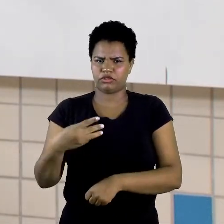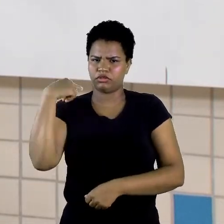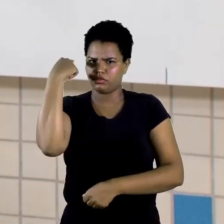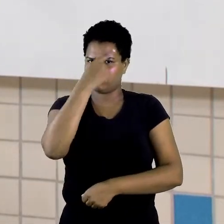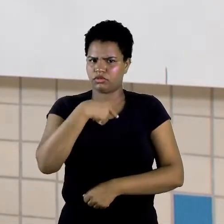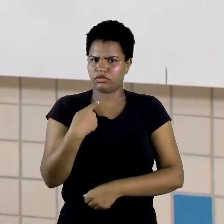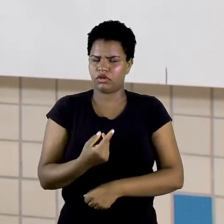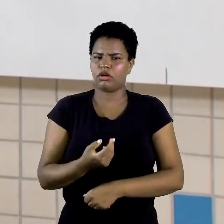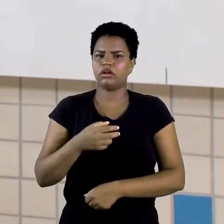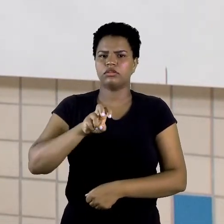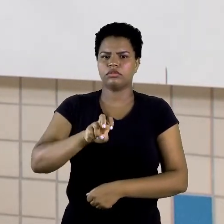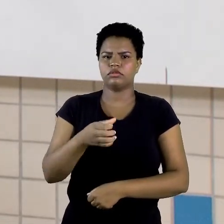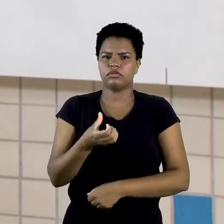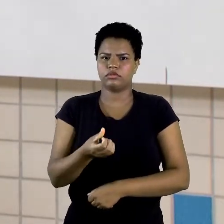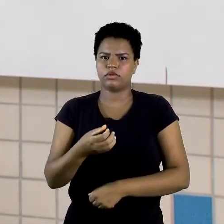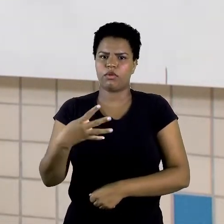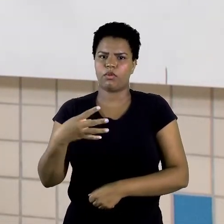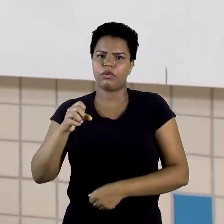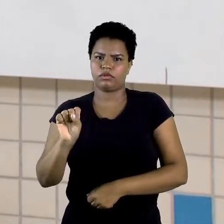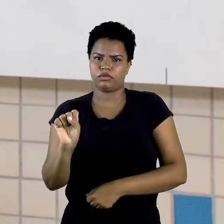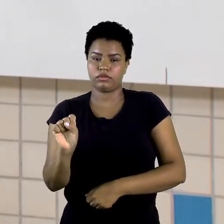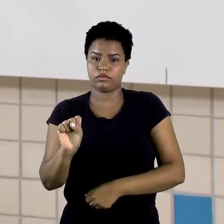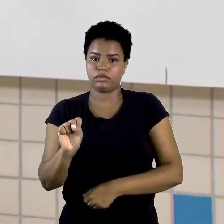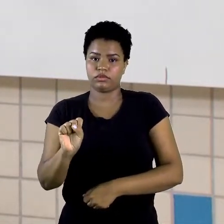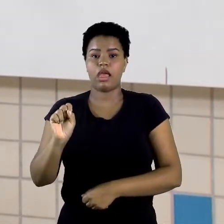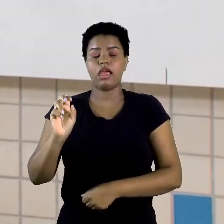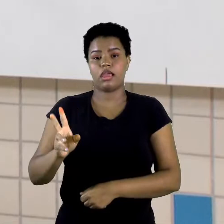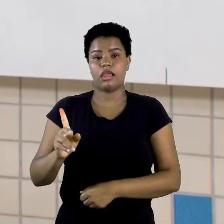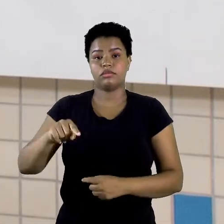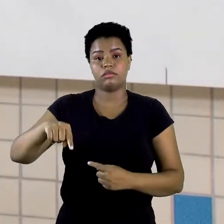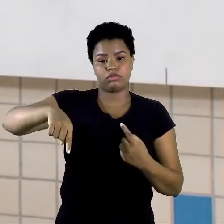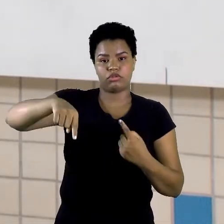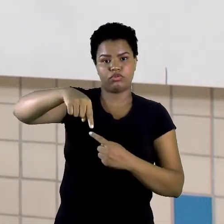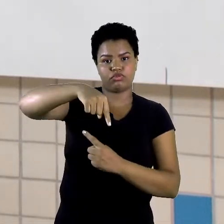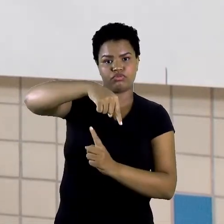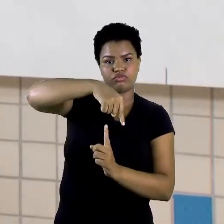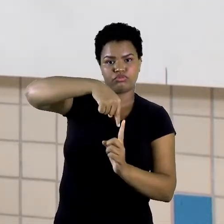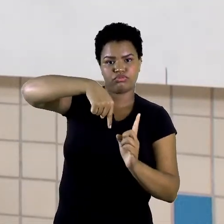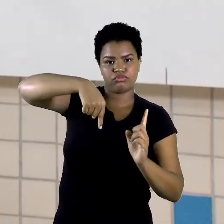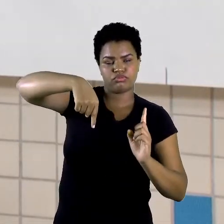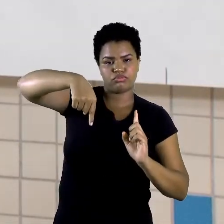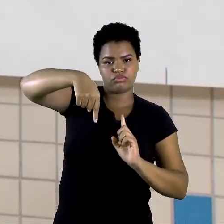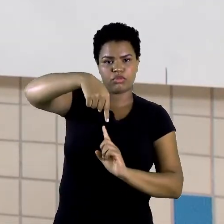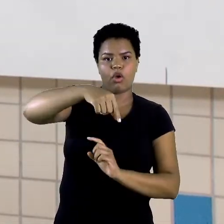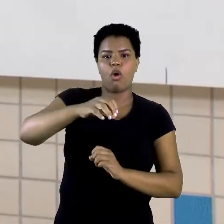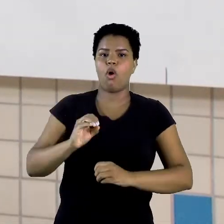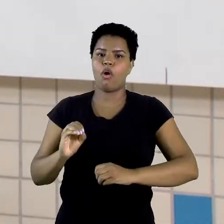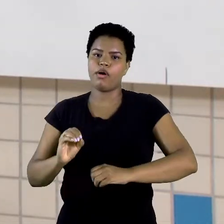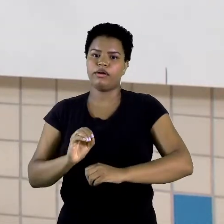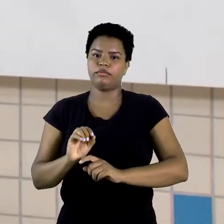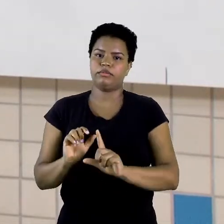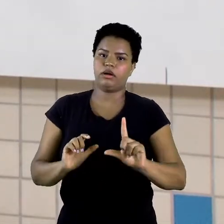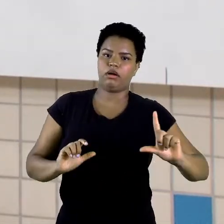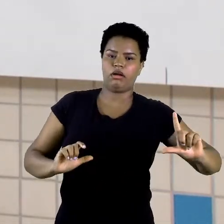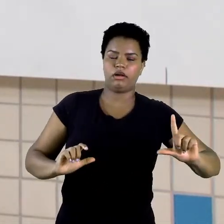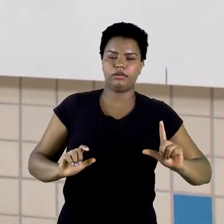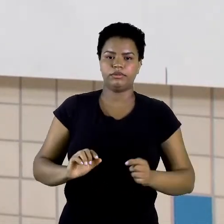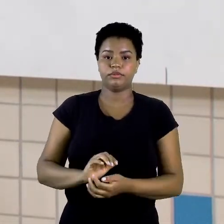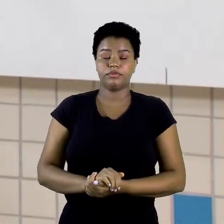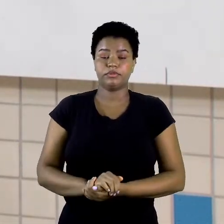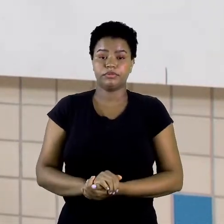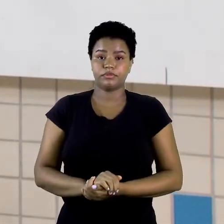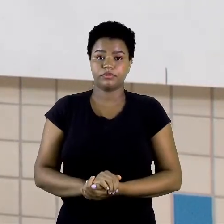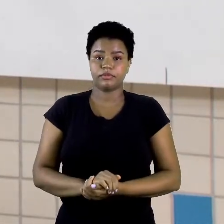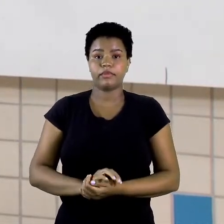A rotação ocorre no sentido anti-horário, de oeste para leste. Assim, o